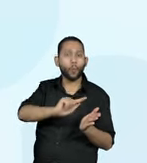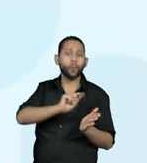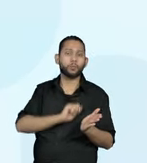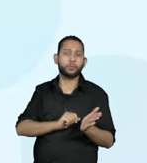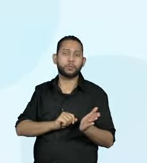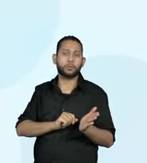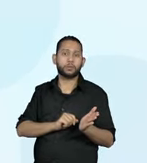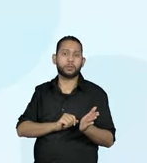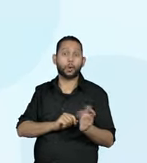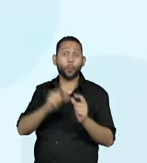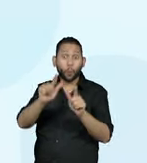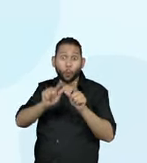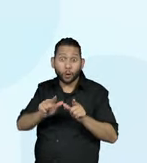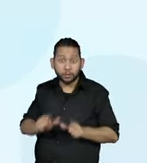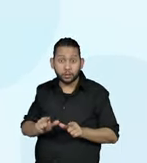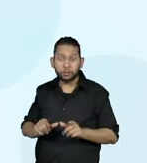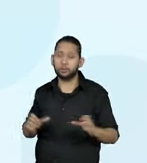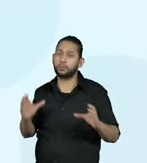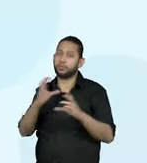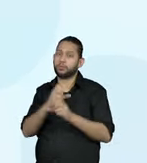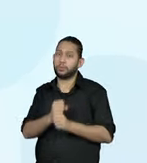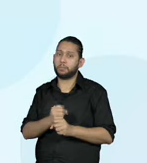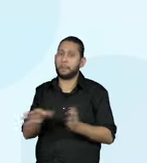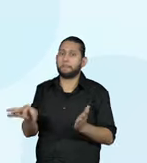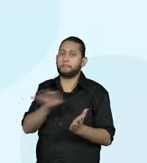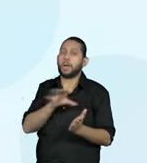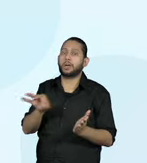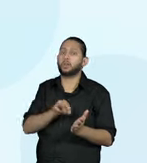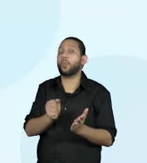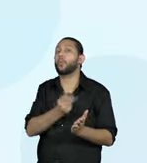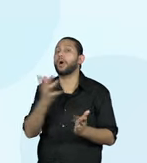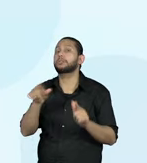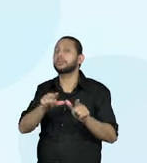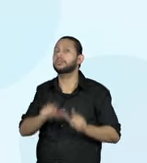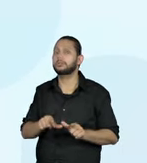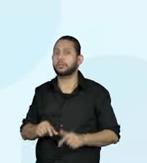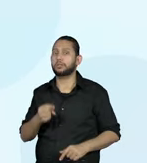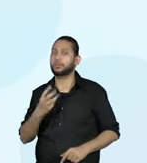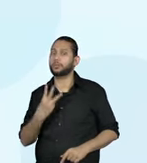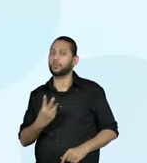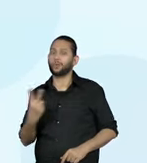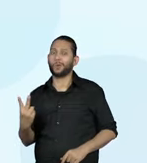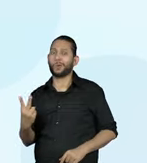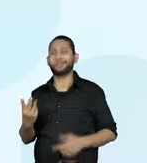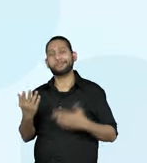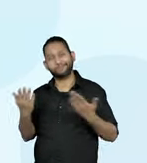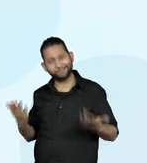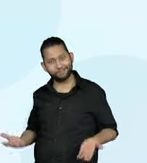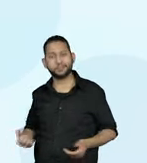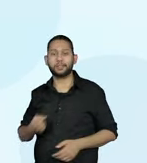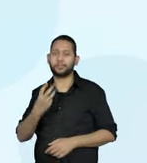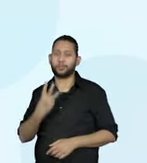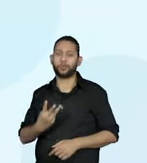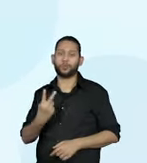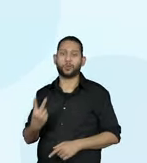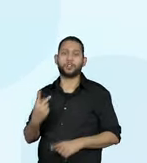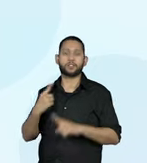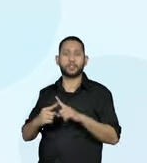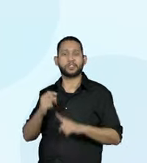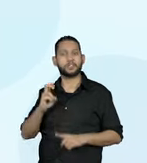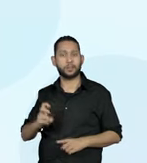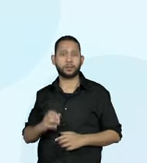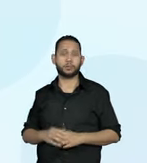vocês o quanto é importante ler o enunciado e compreender o que ele quer de você.